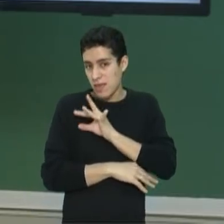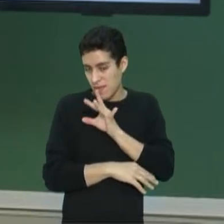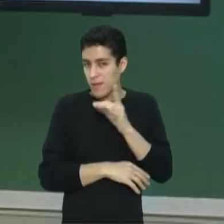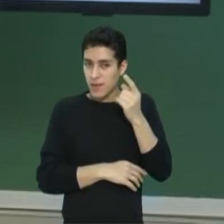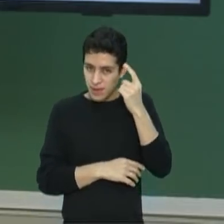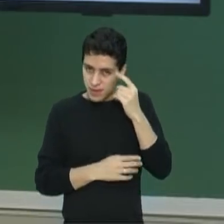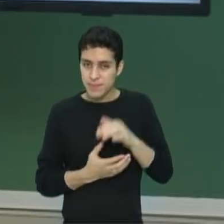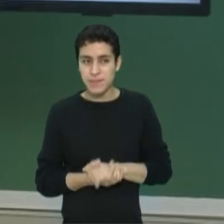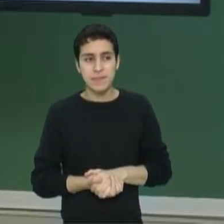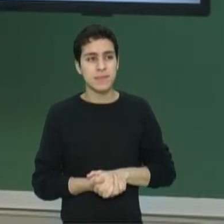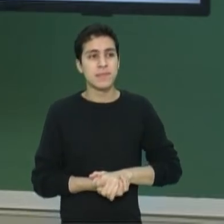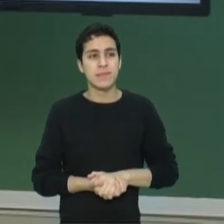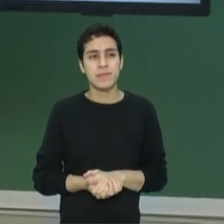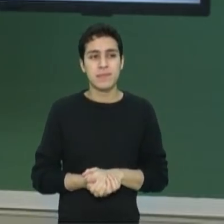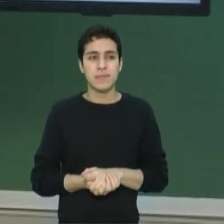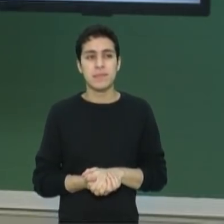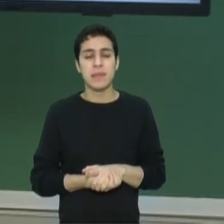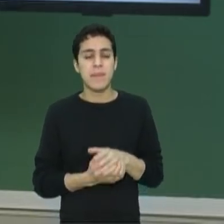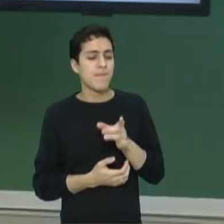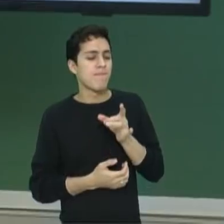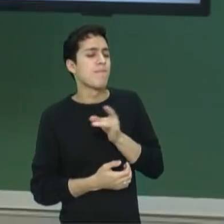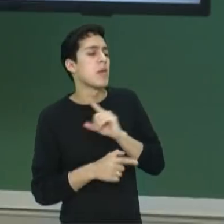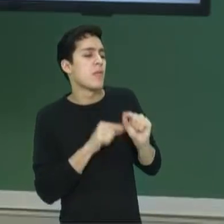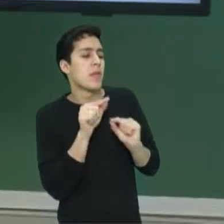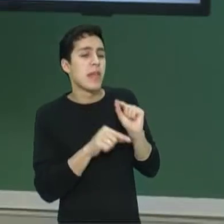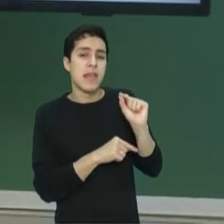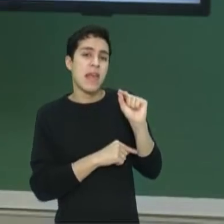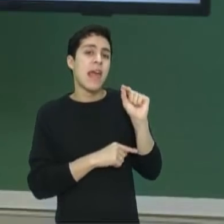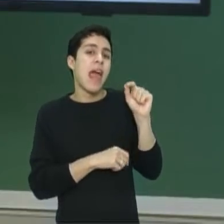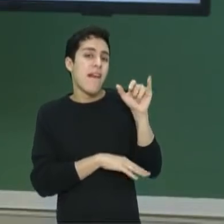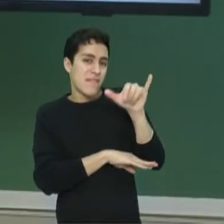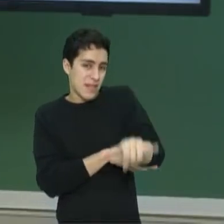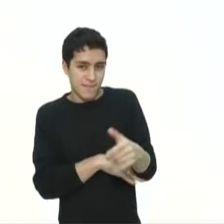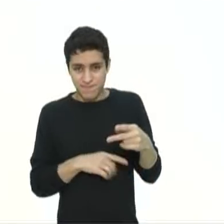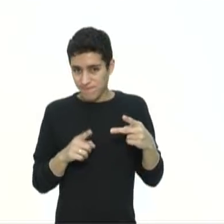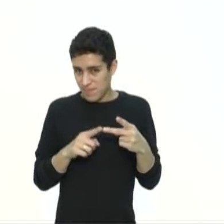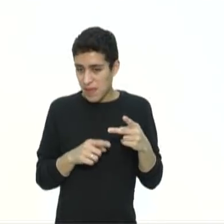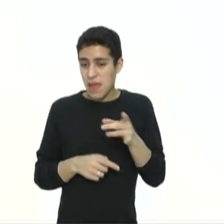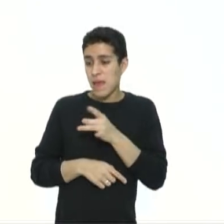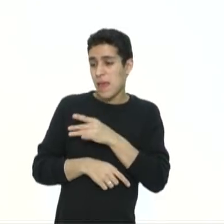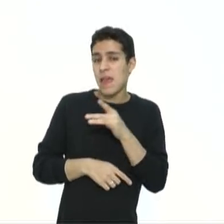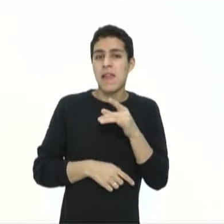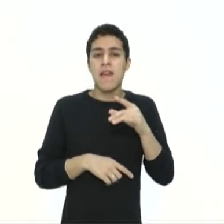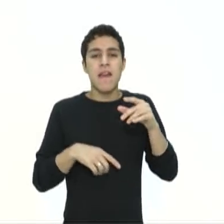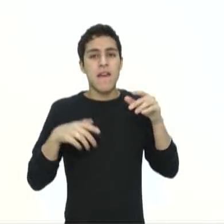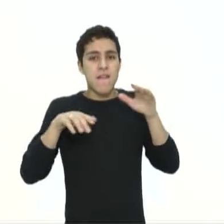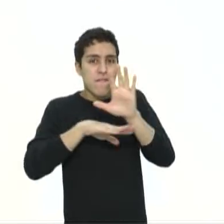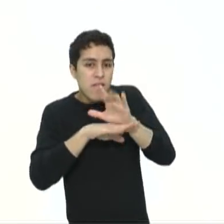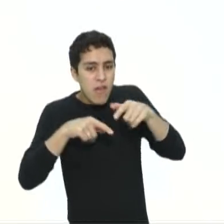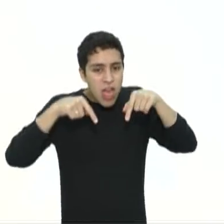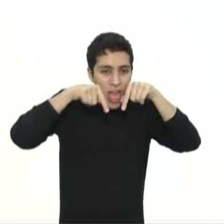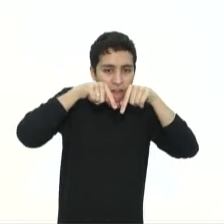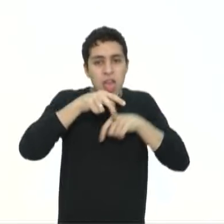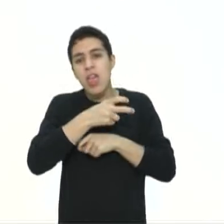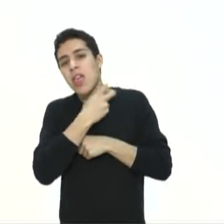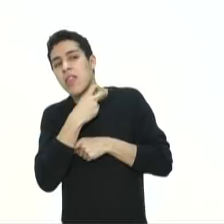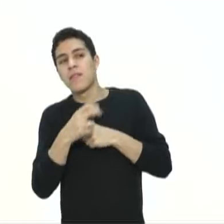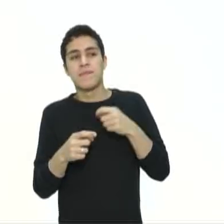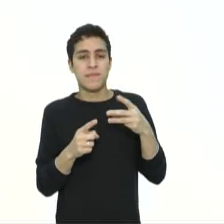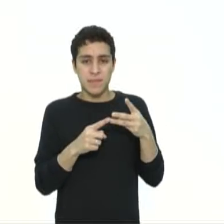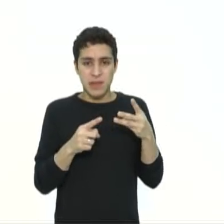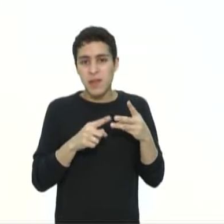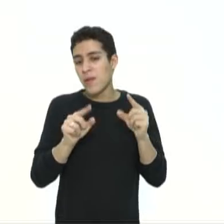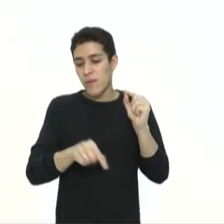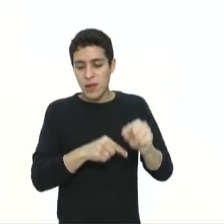o na frente, certo? Você tem medo de quê? De avião. No segundo quadrinho, de filme de vampiro. E no terceiro, de tubarão em